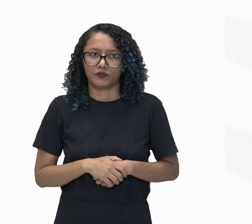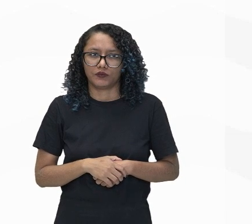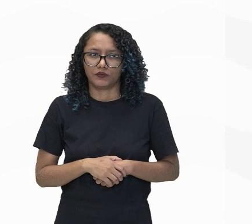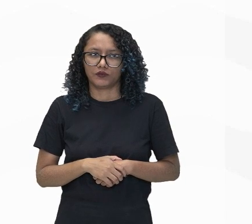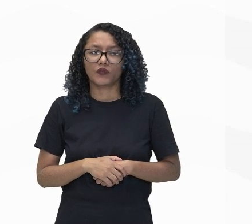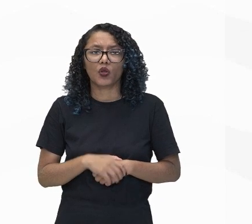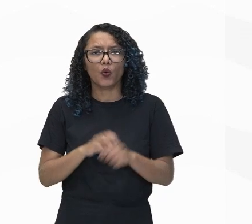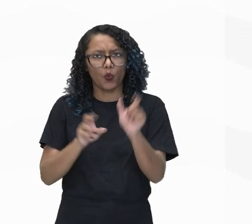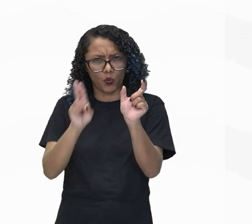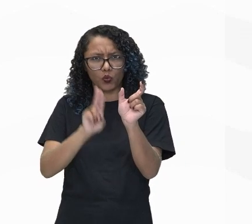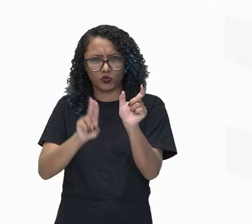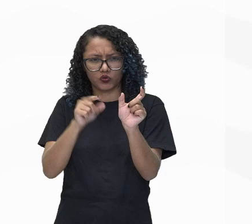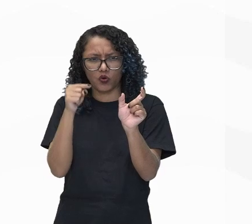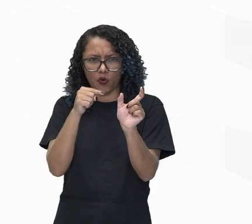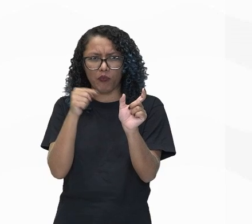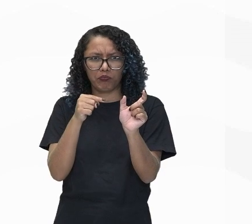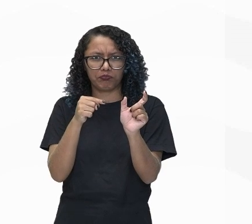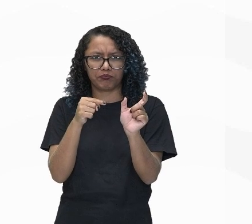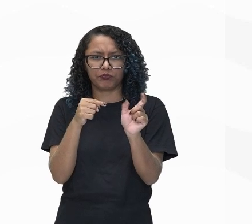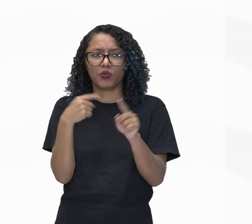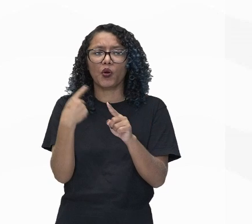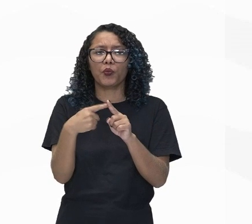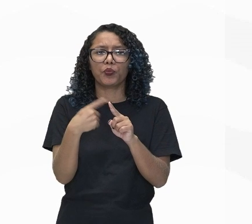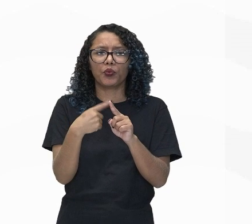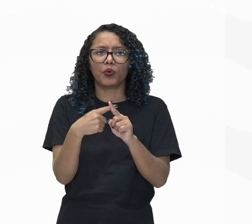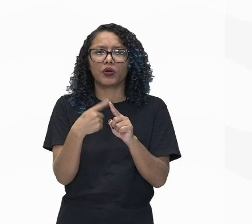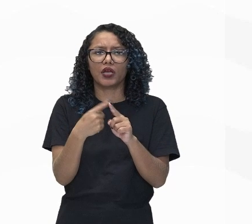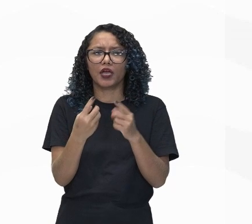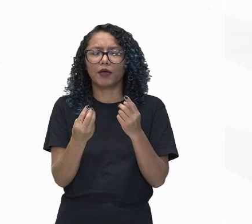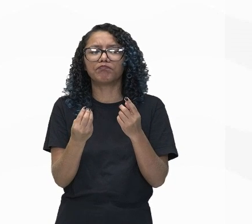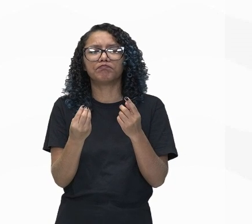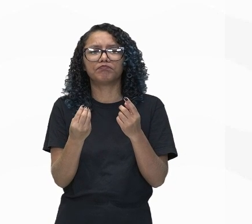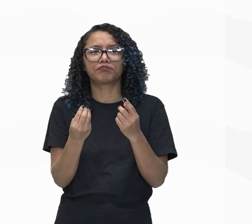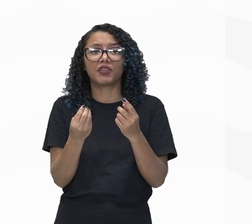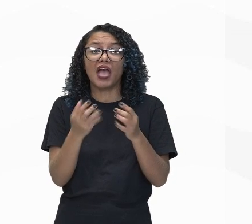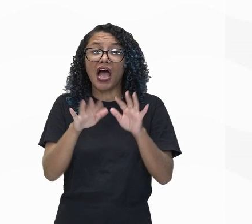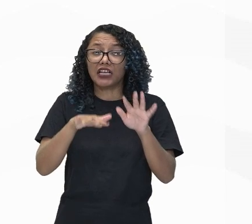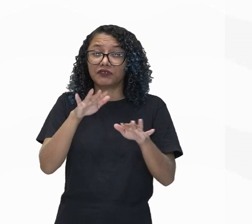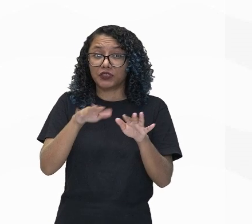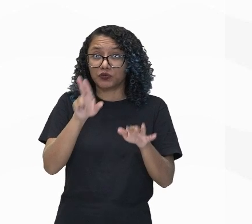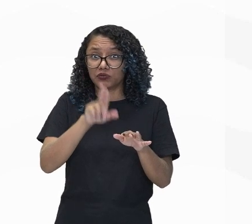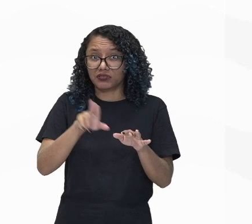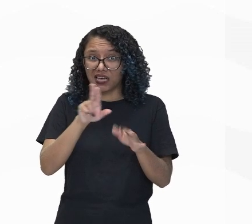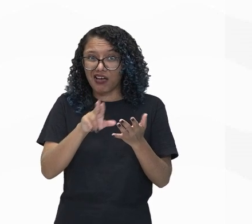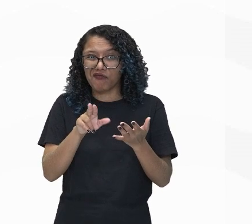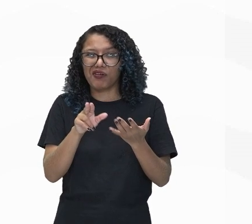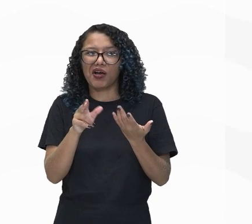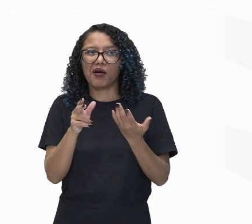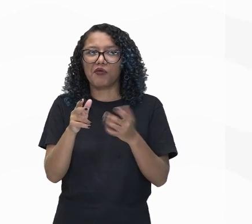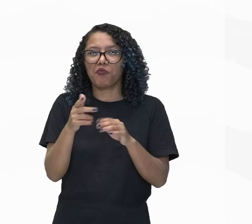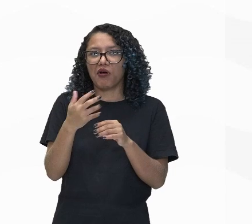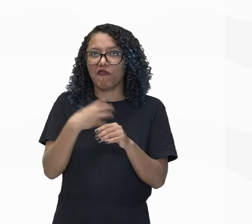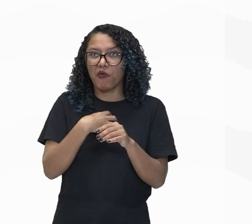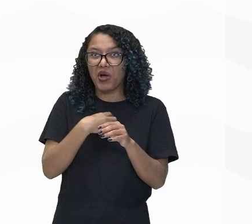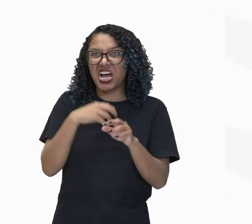havia uma explicação e um uso desse conceito de uma maneira errada,